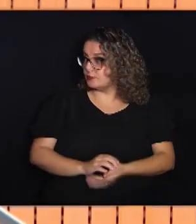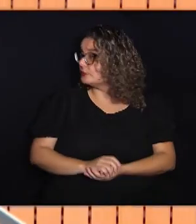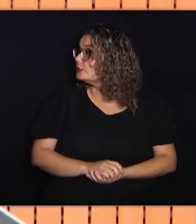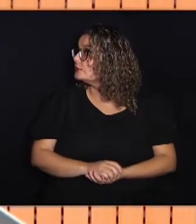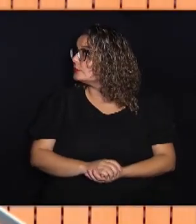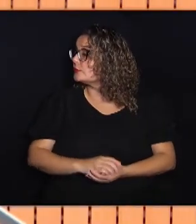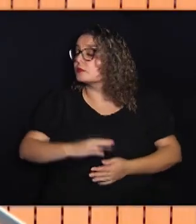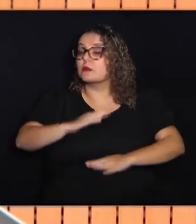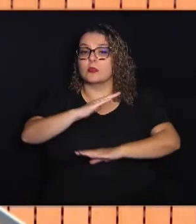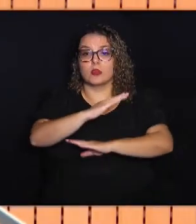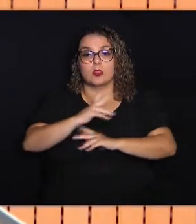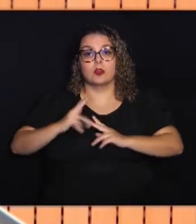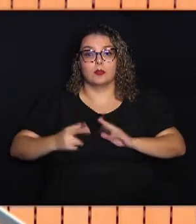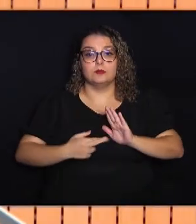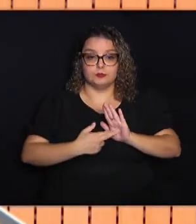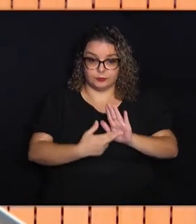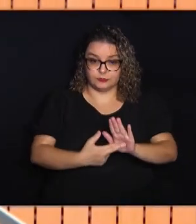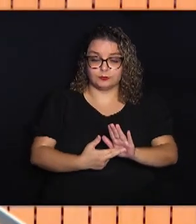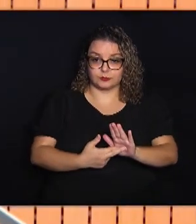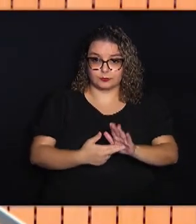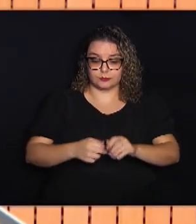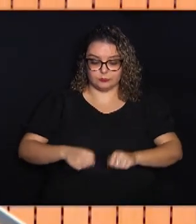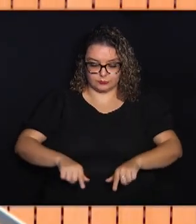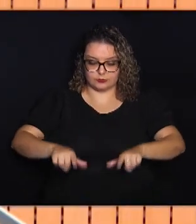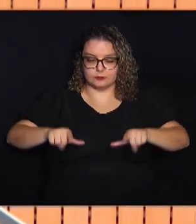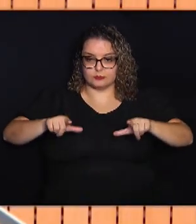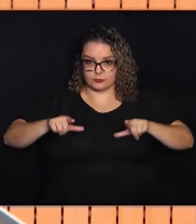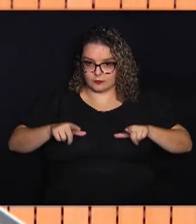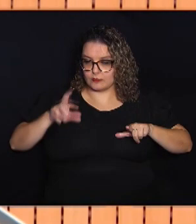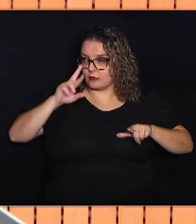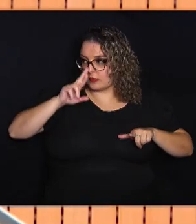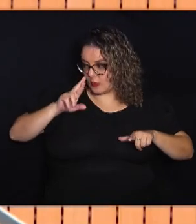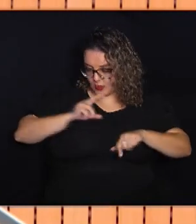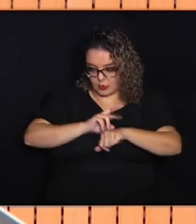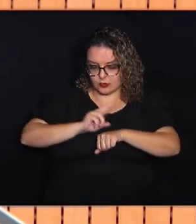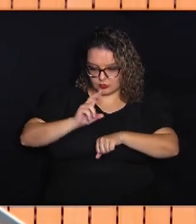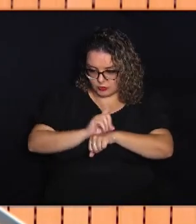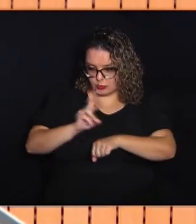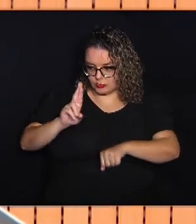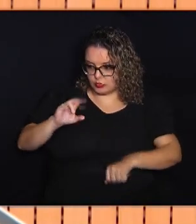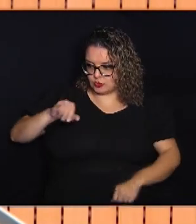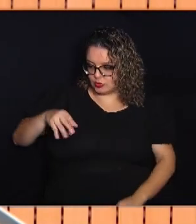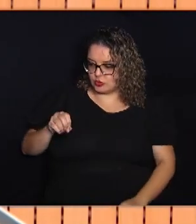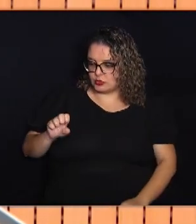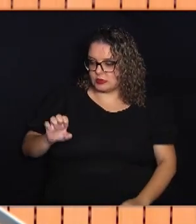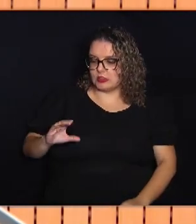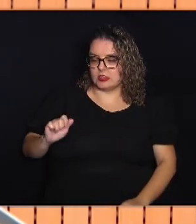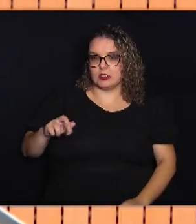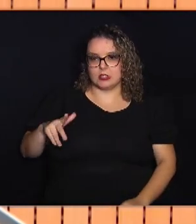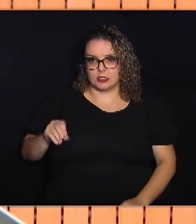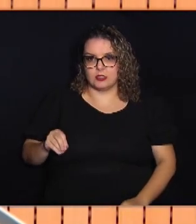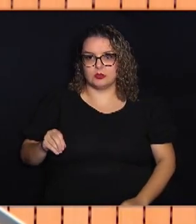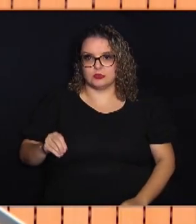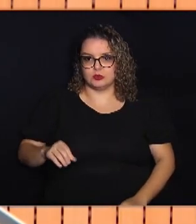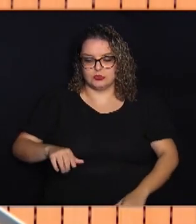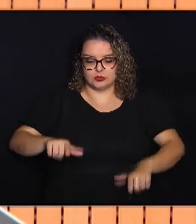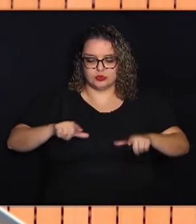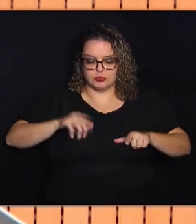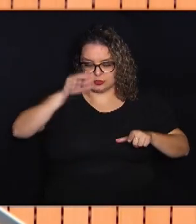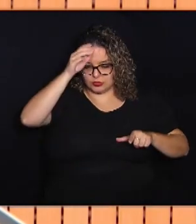como representante, está concedendo ao Dr. José Carlos o título de cidadão campineiro. Numa votação, eu estava falando com o